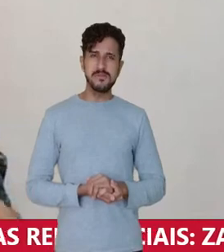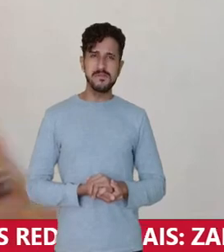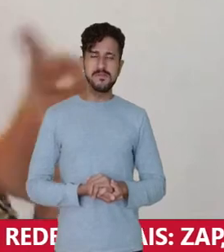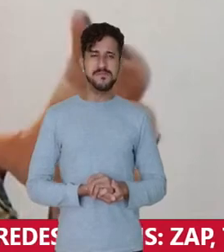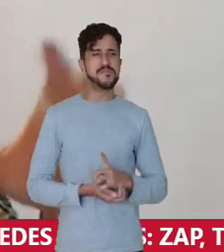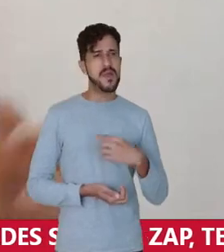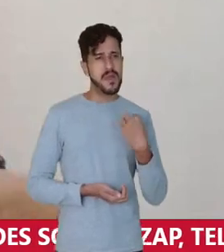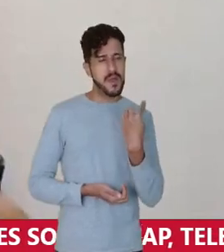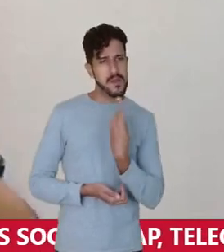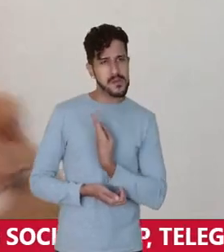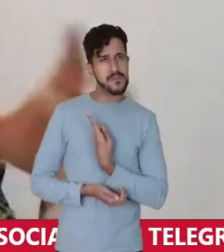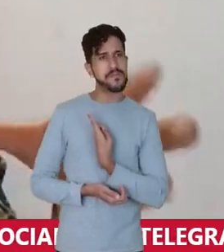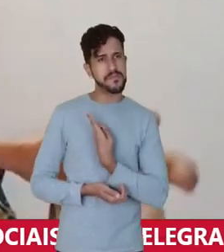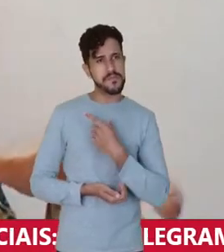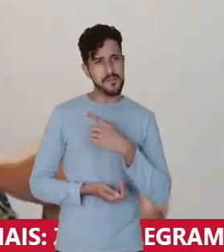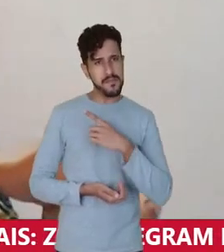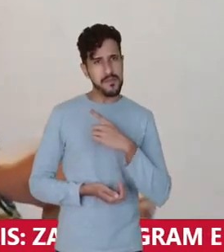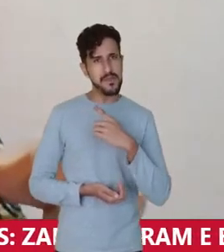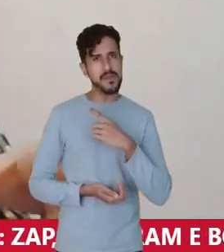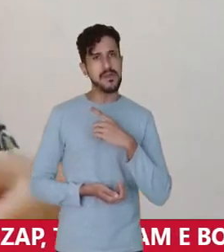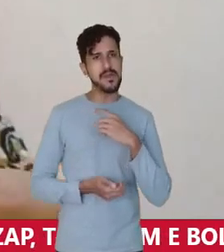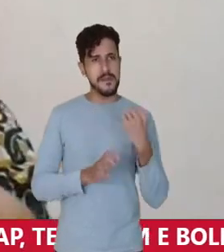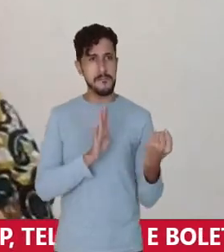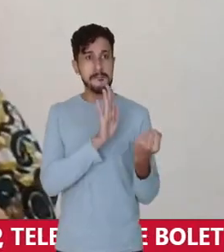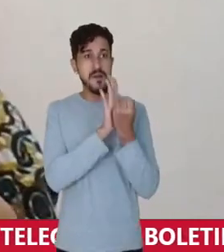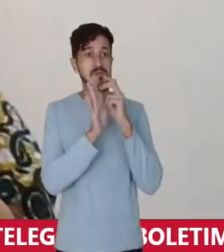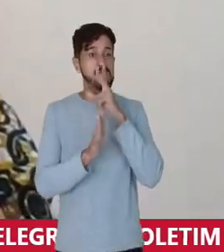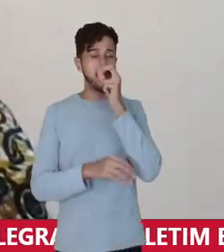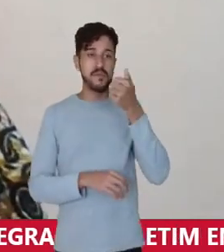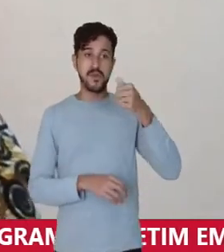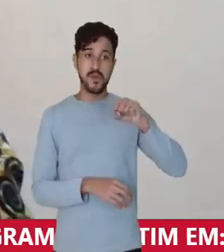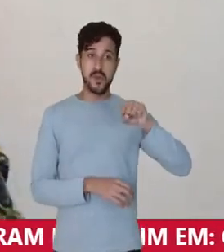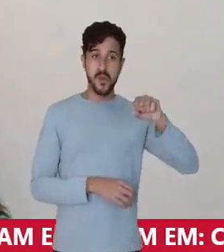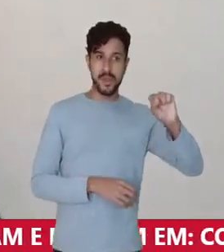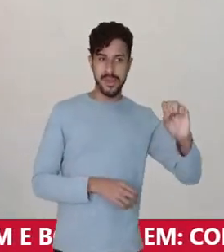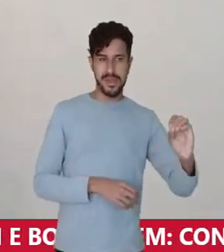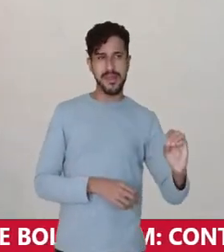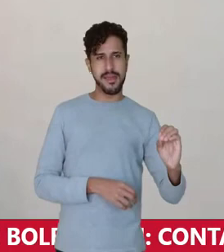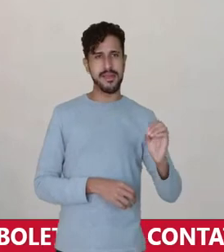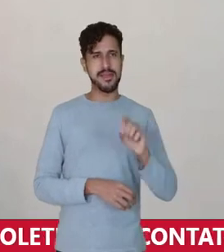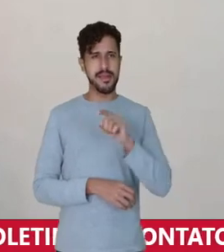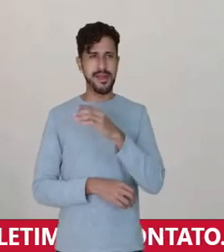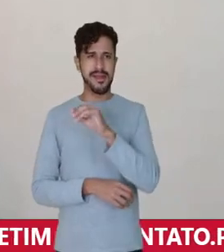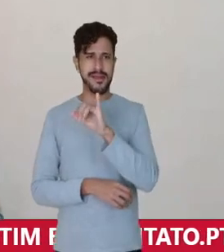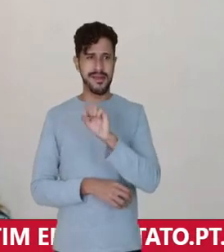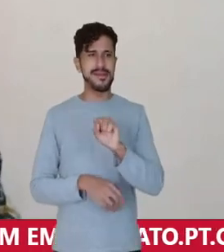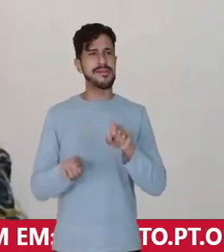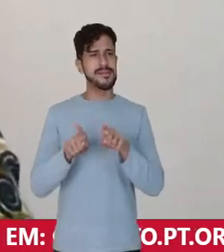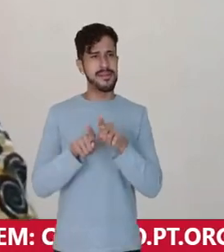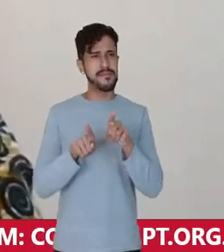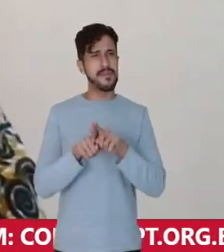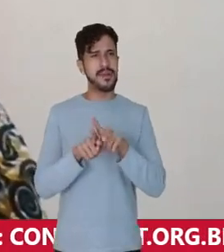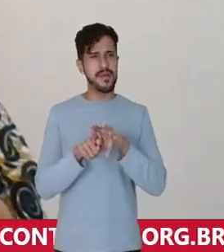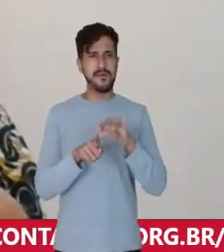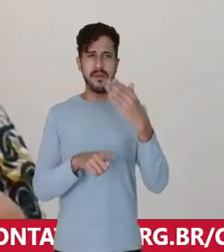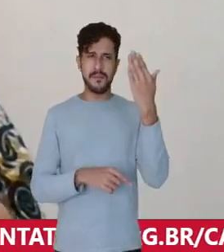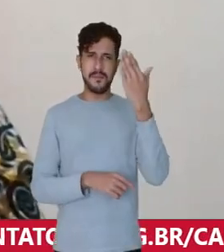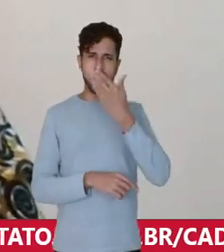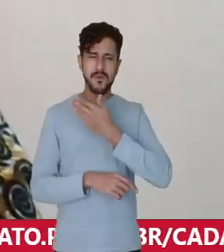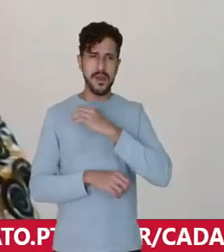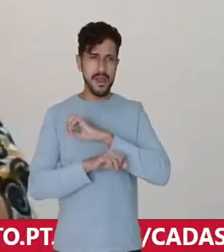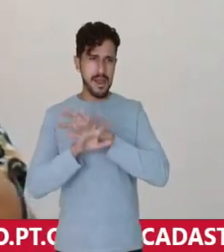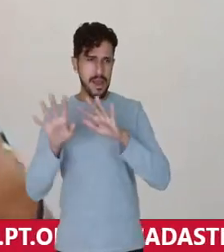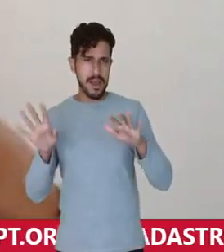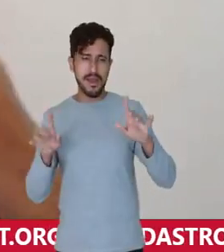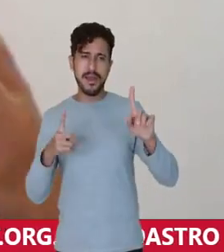a gente vai ter esse marco dos anos 80, né, trazido aí pela Cris, que também vai comprovar, e depois